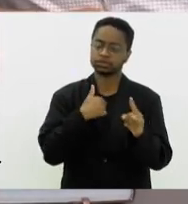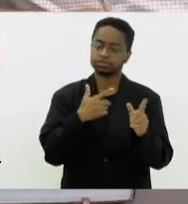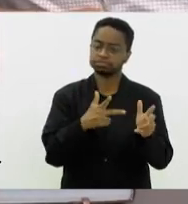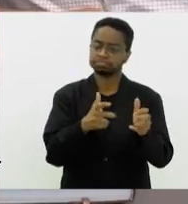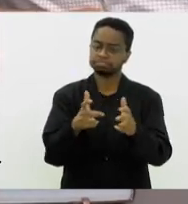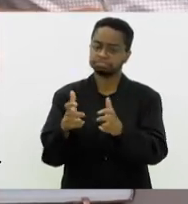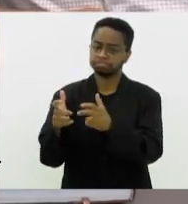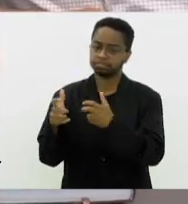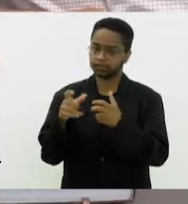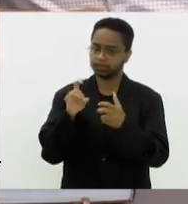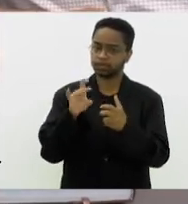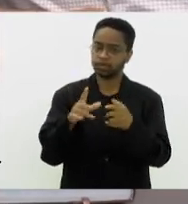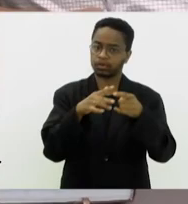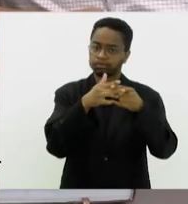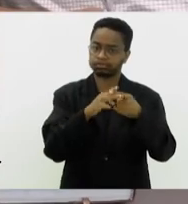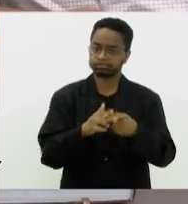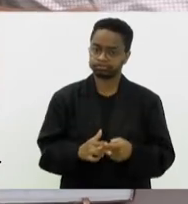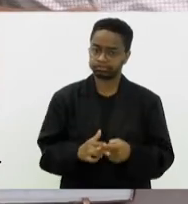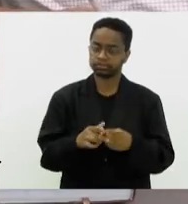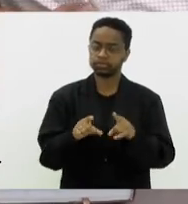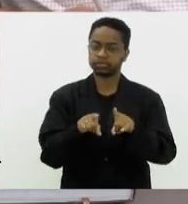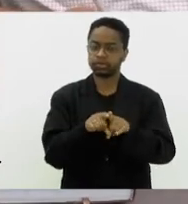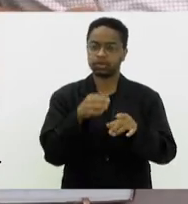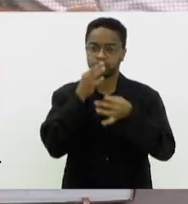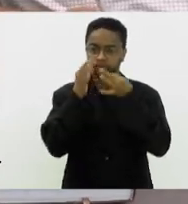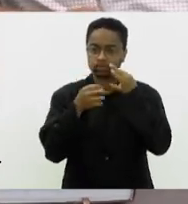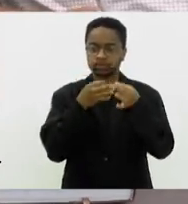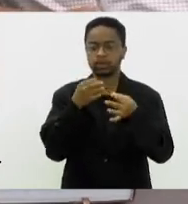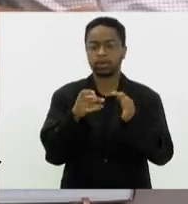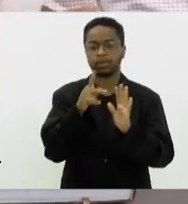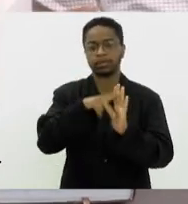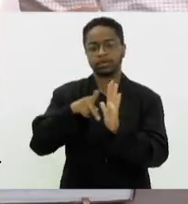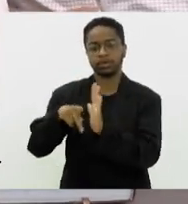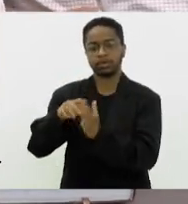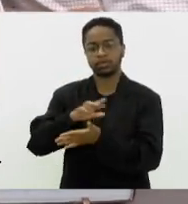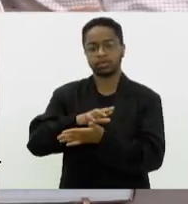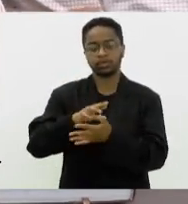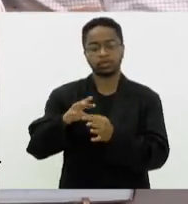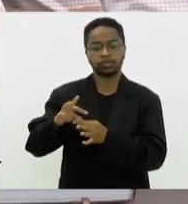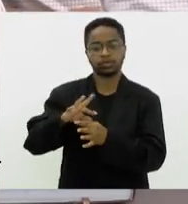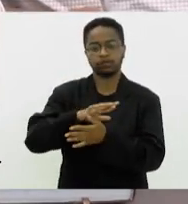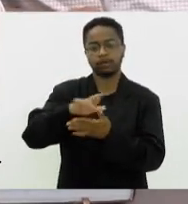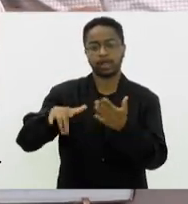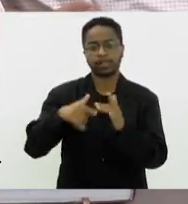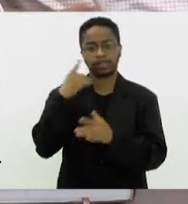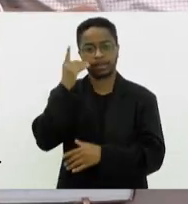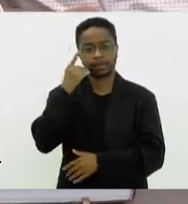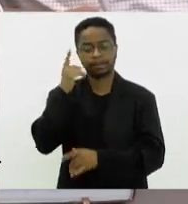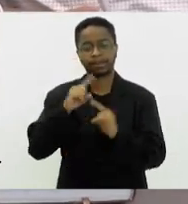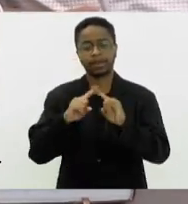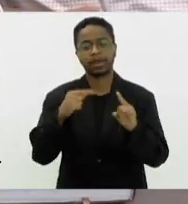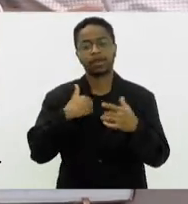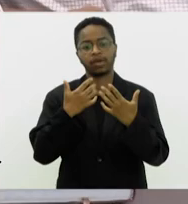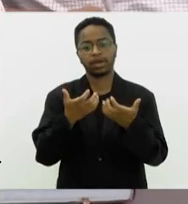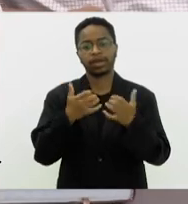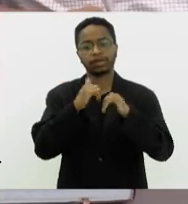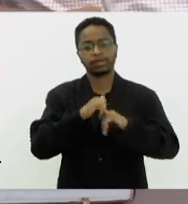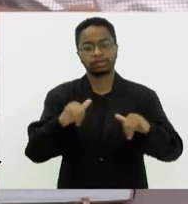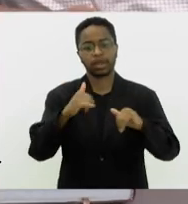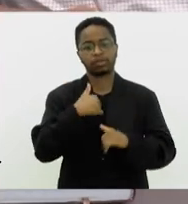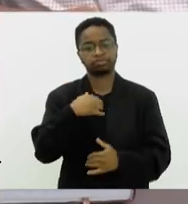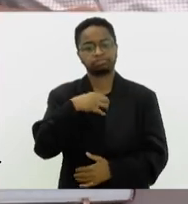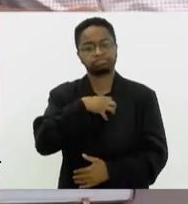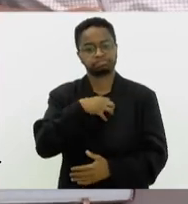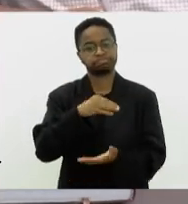observações, aperfeiçoamentos, sugestões aos projetos de todos os deputados, eu só quero manifestar minha síndrome de